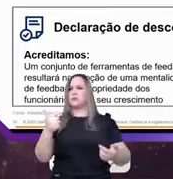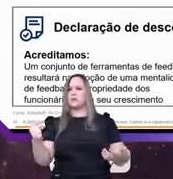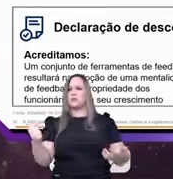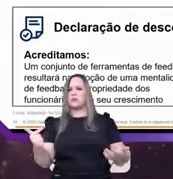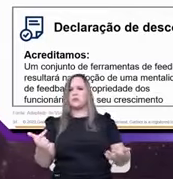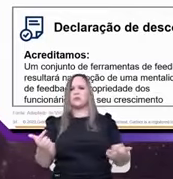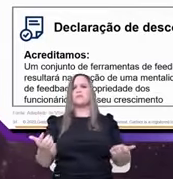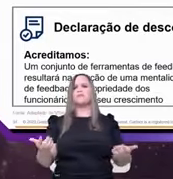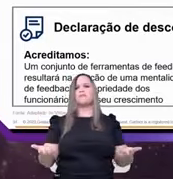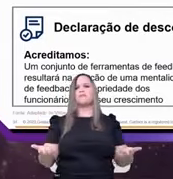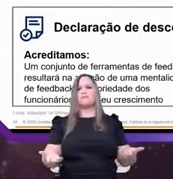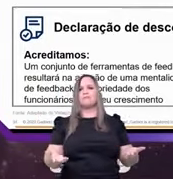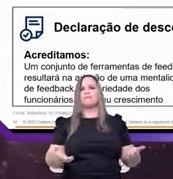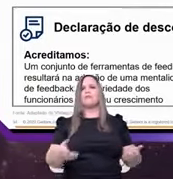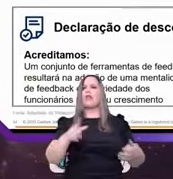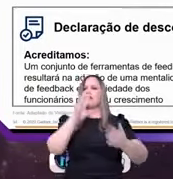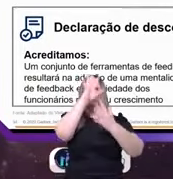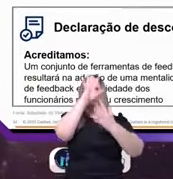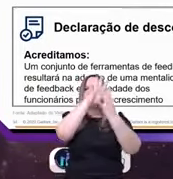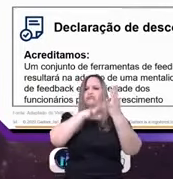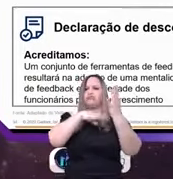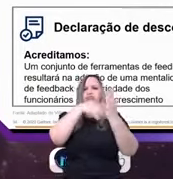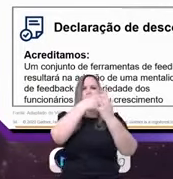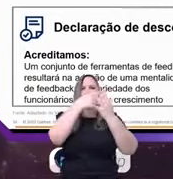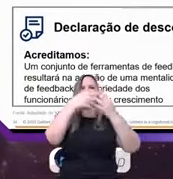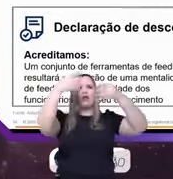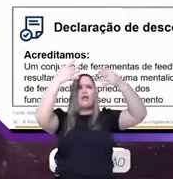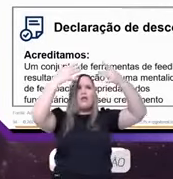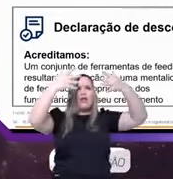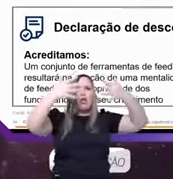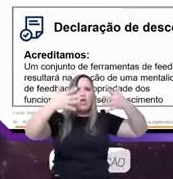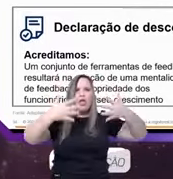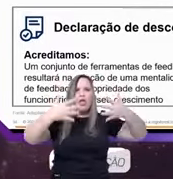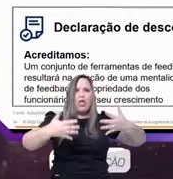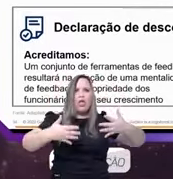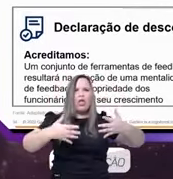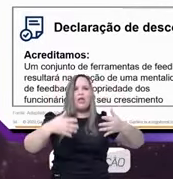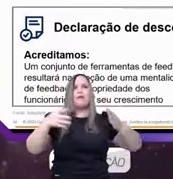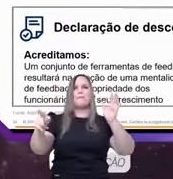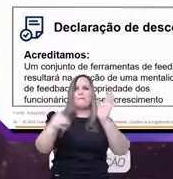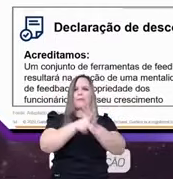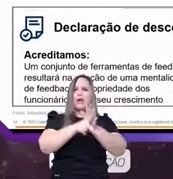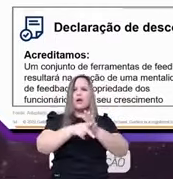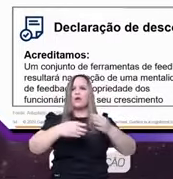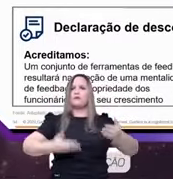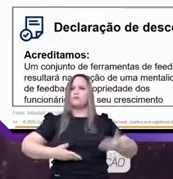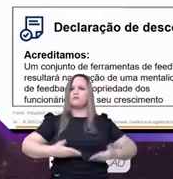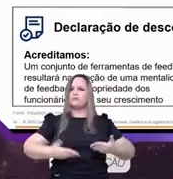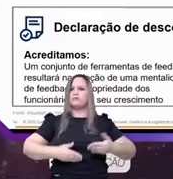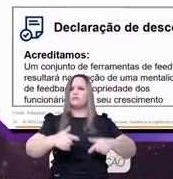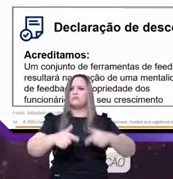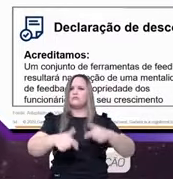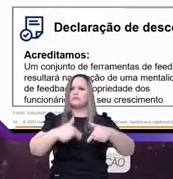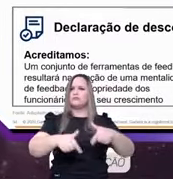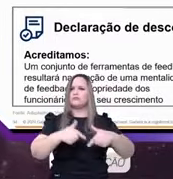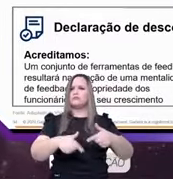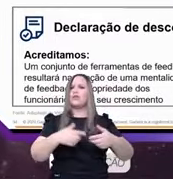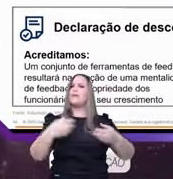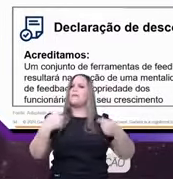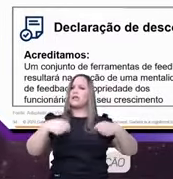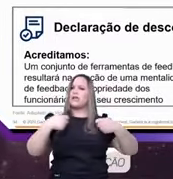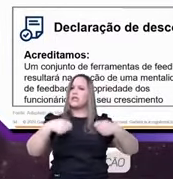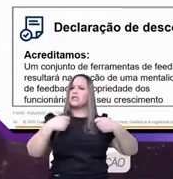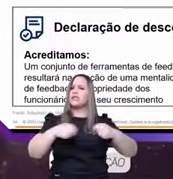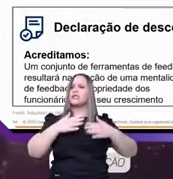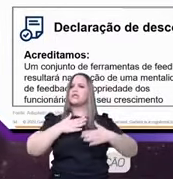que criem transparência, que mostrem o crescimento do funcionário e que deem satisfação para ele, que ele se sinta confortável, para que ele